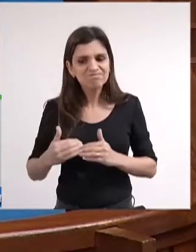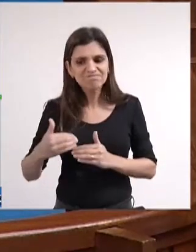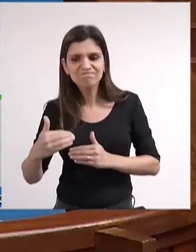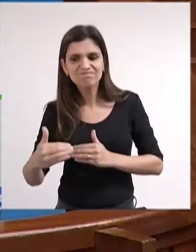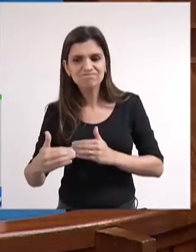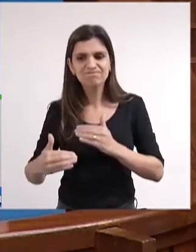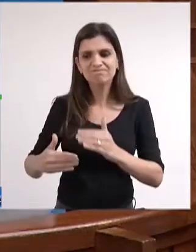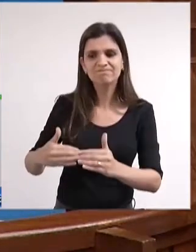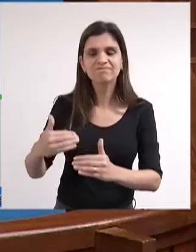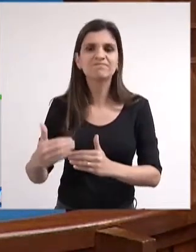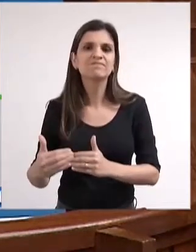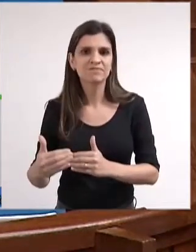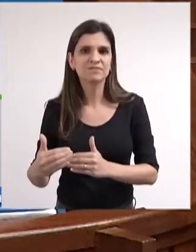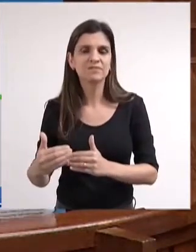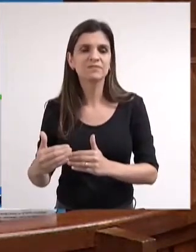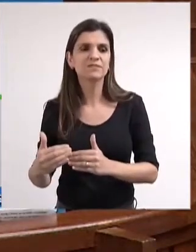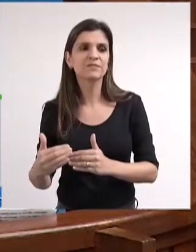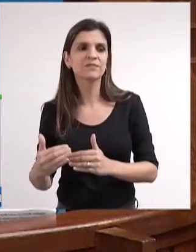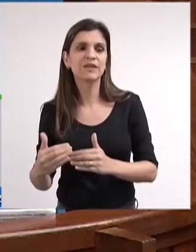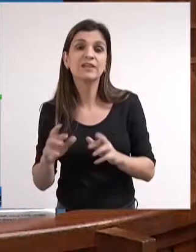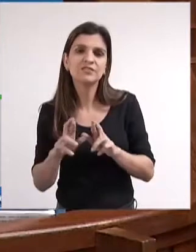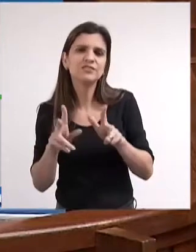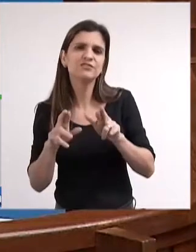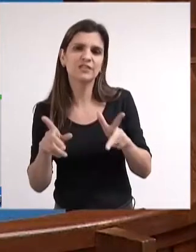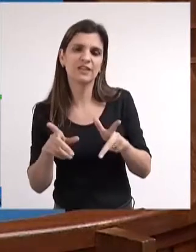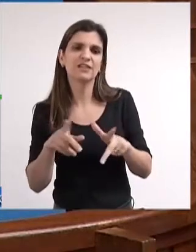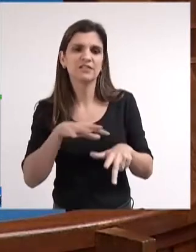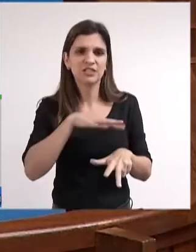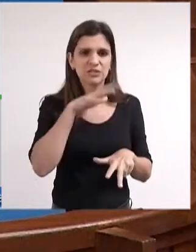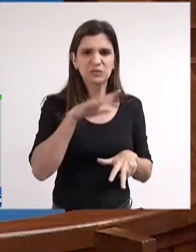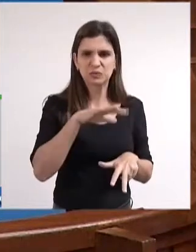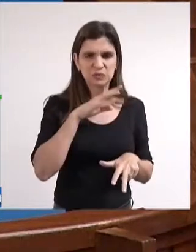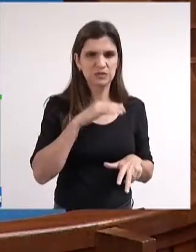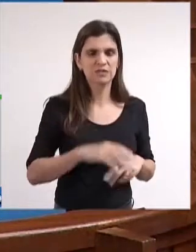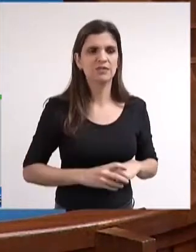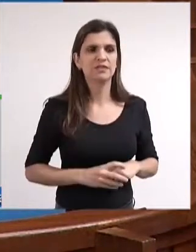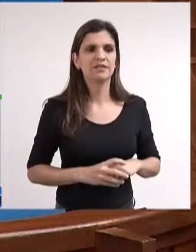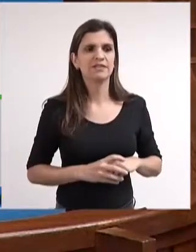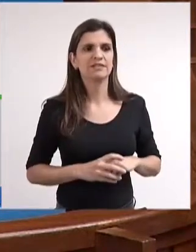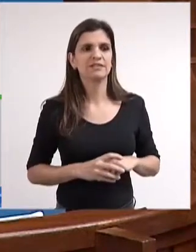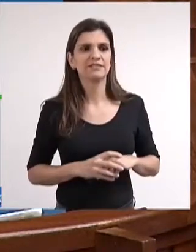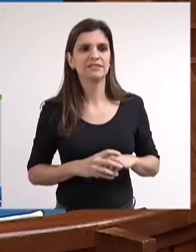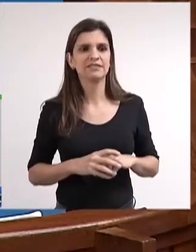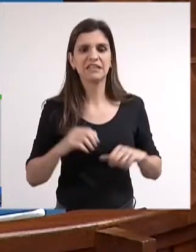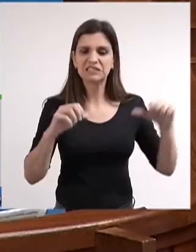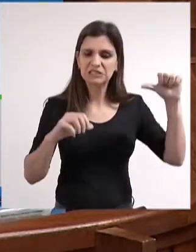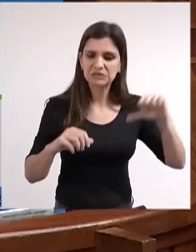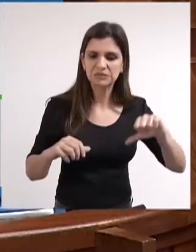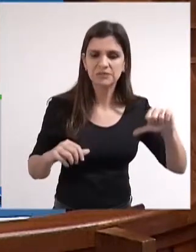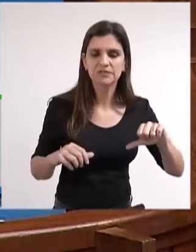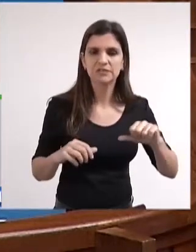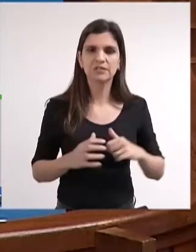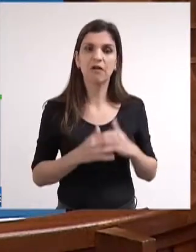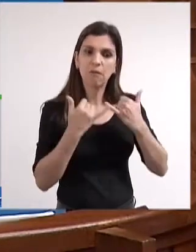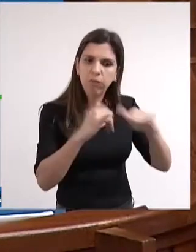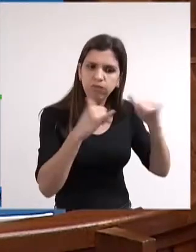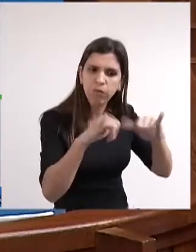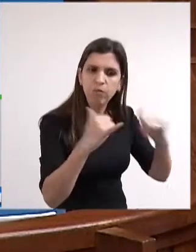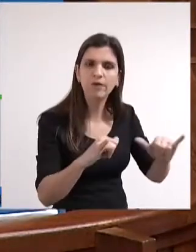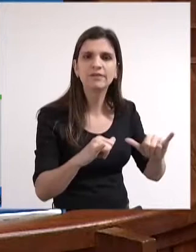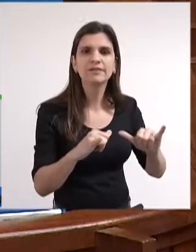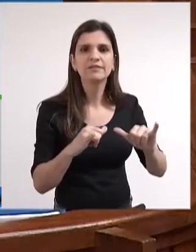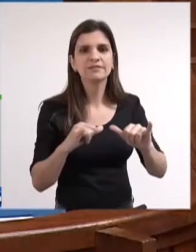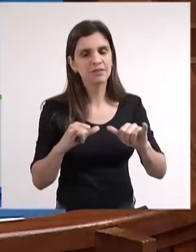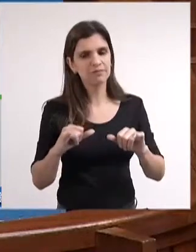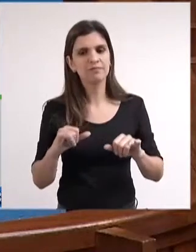coisas ruins, mas obviamente que nós temos uma grande expectativa por Campo Grande. E esse auxílio que a Prefeitura fez aos empreendedores ocorre desde a